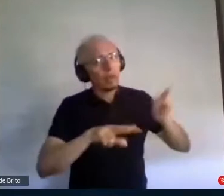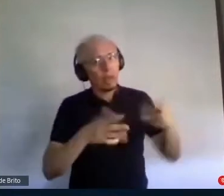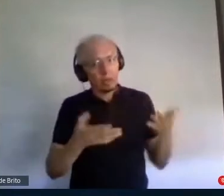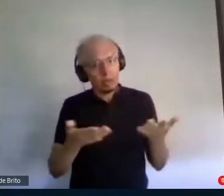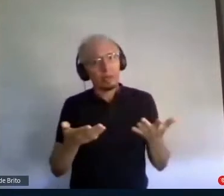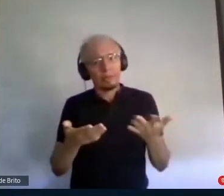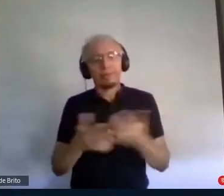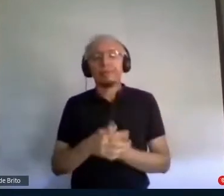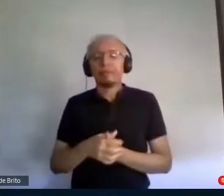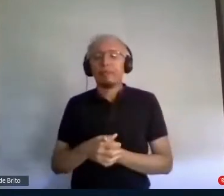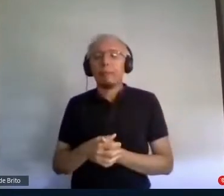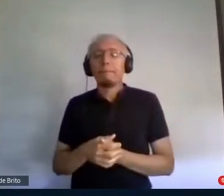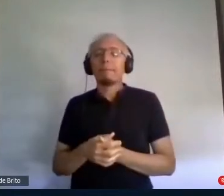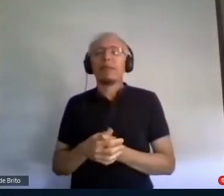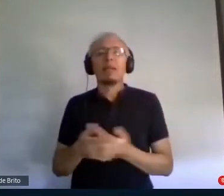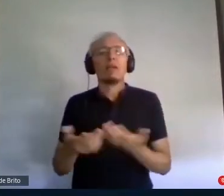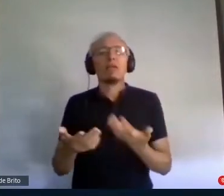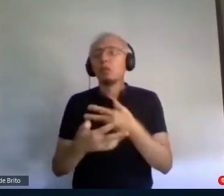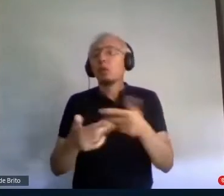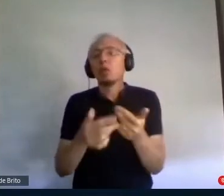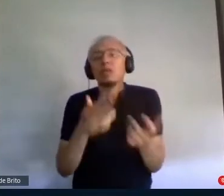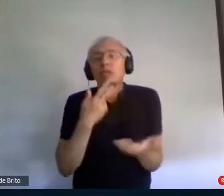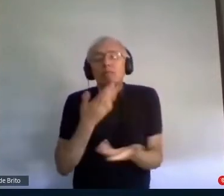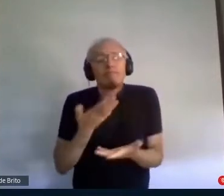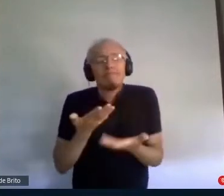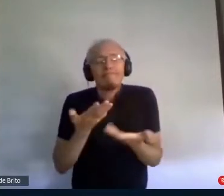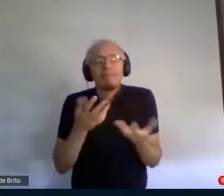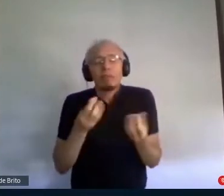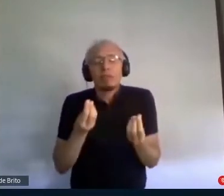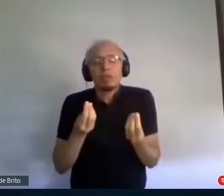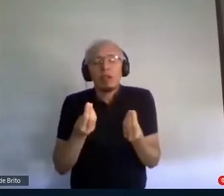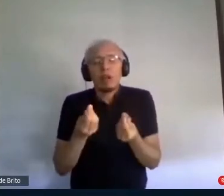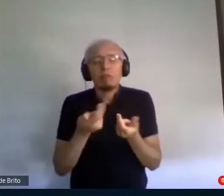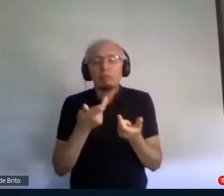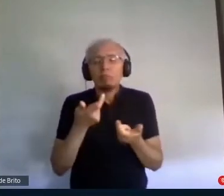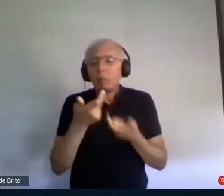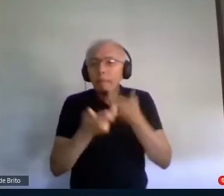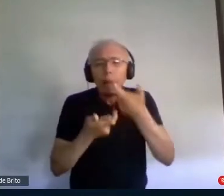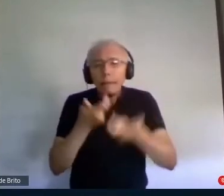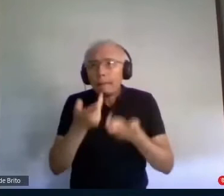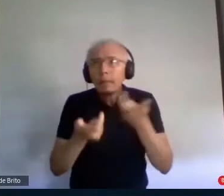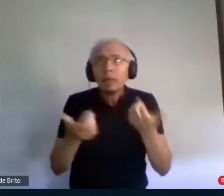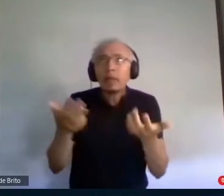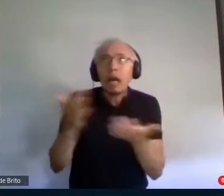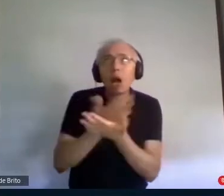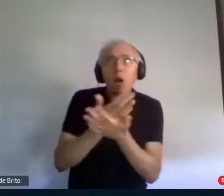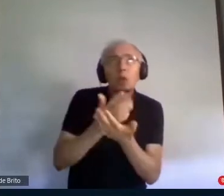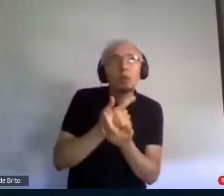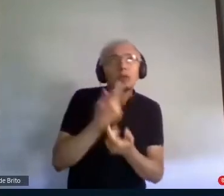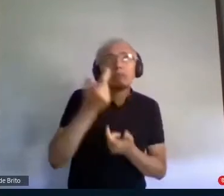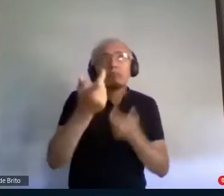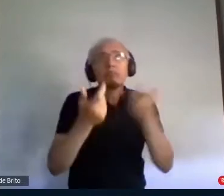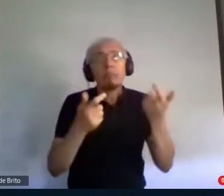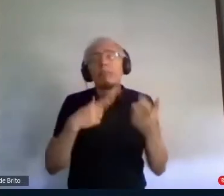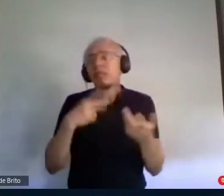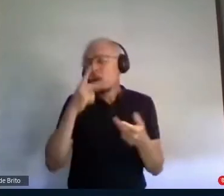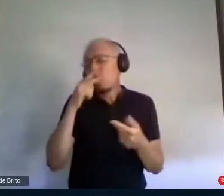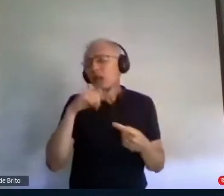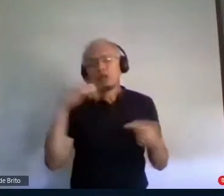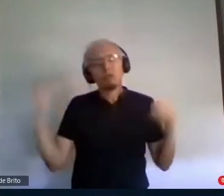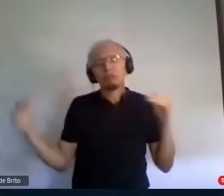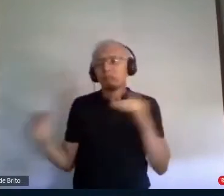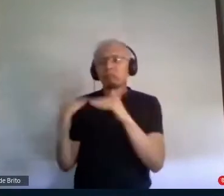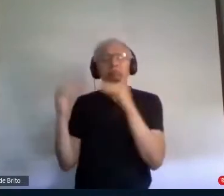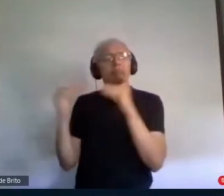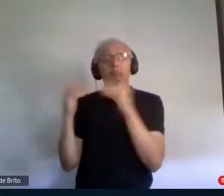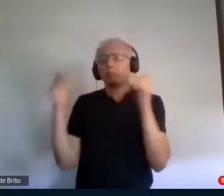São questões de forma que eles já falaram, algumas que eu marquei eles não falaram, mas eu acredito que no texto deles vai ter a mesma coisa,